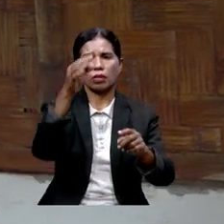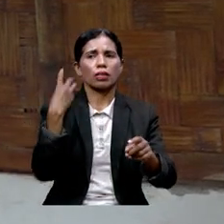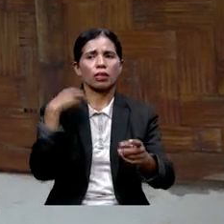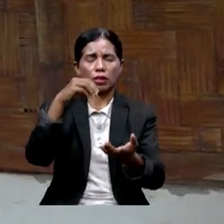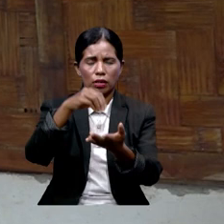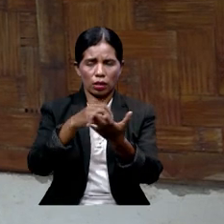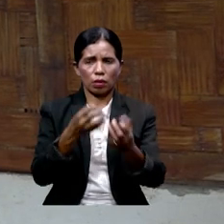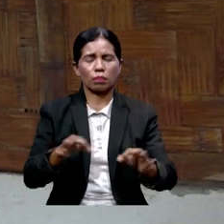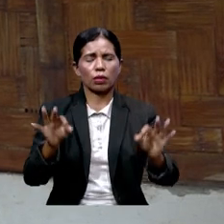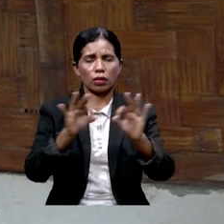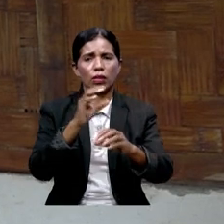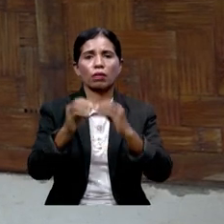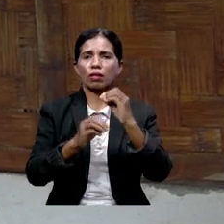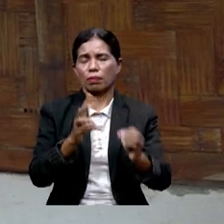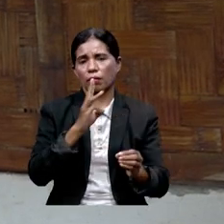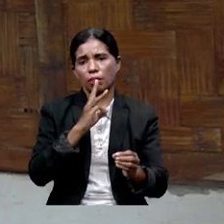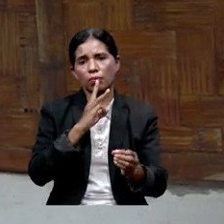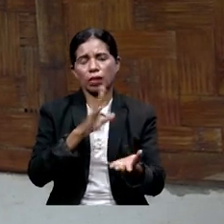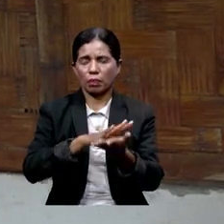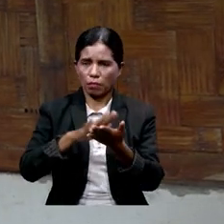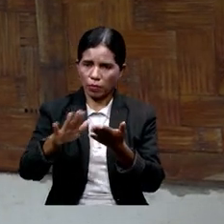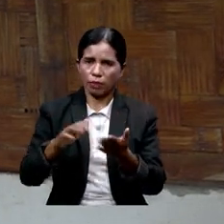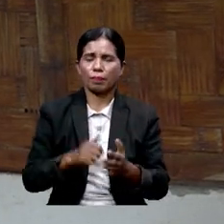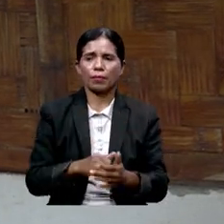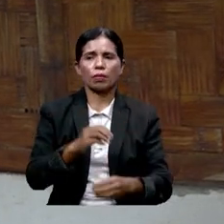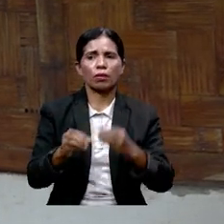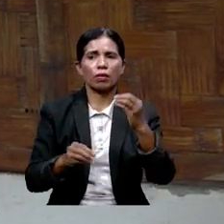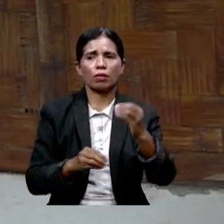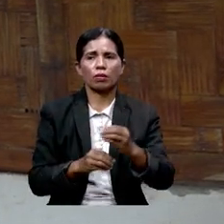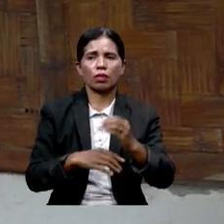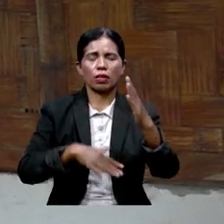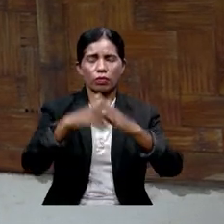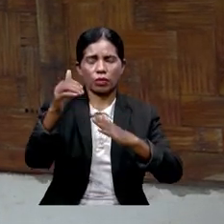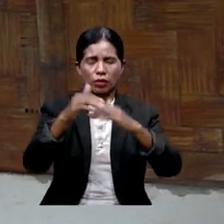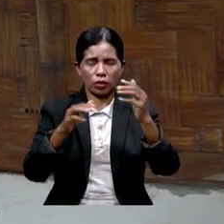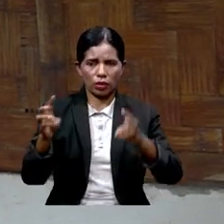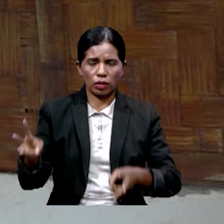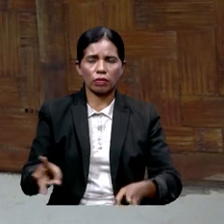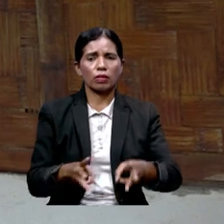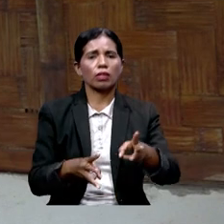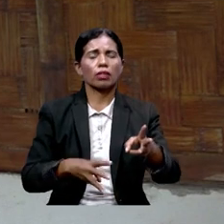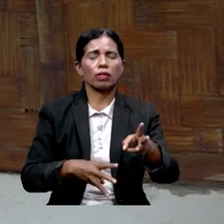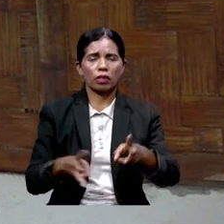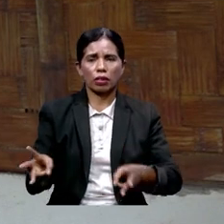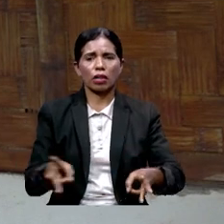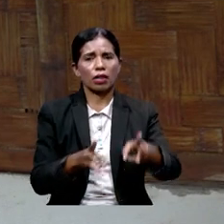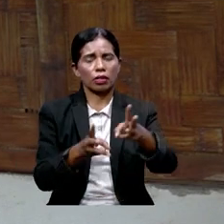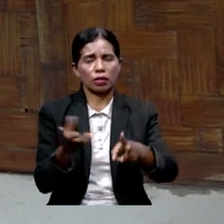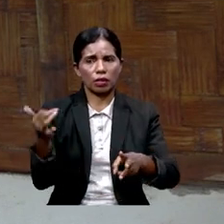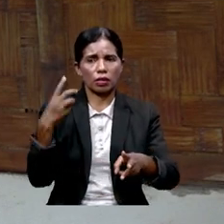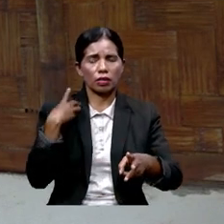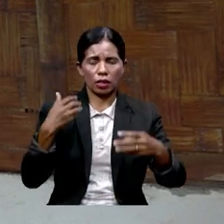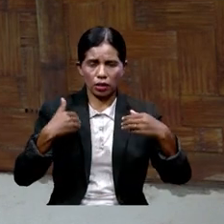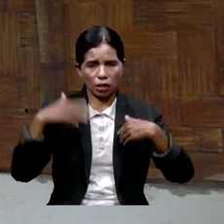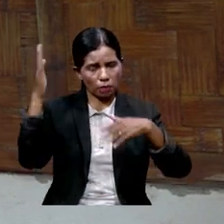prioridade ba assunto bemos. Liga ba conectividade, infraestrutura dalam, ita mos seja problema